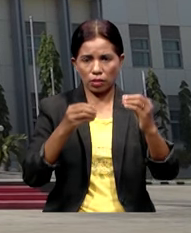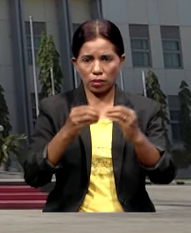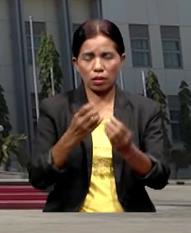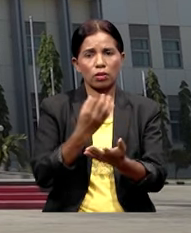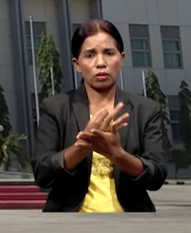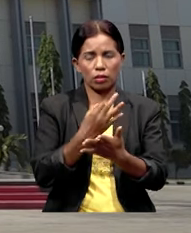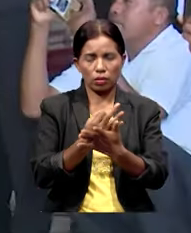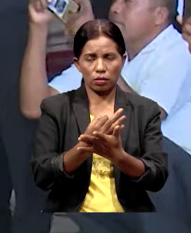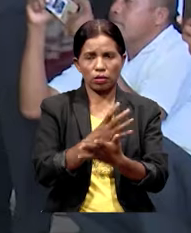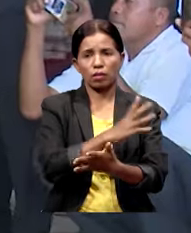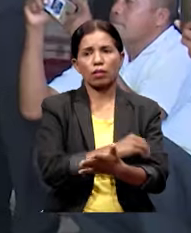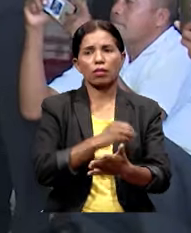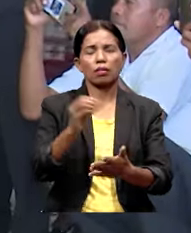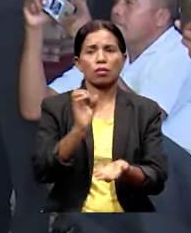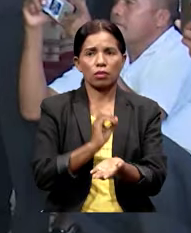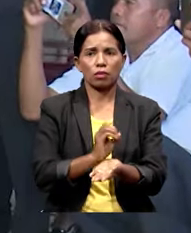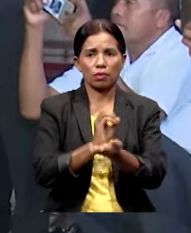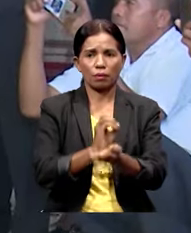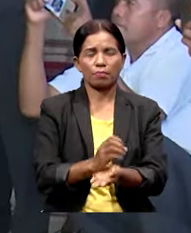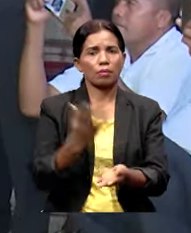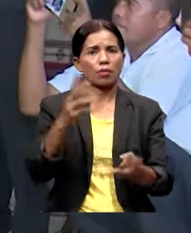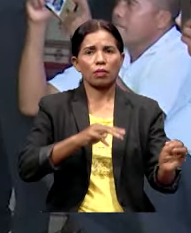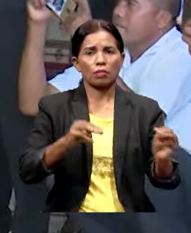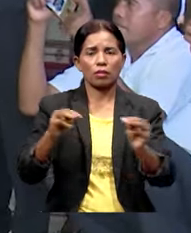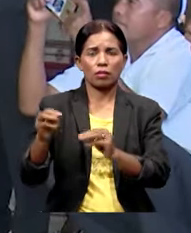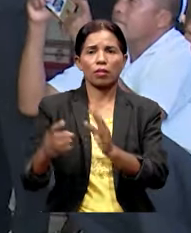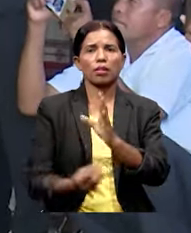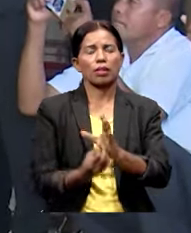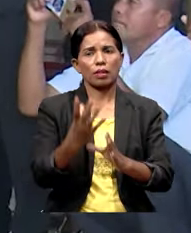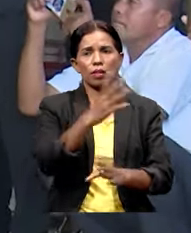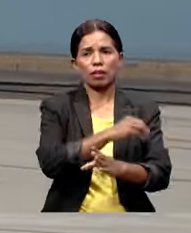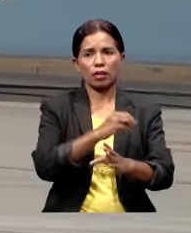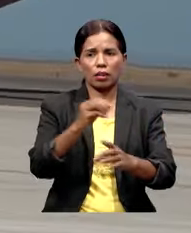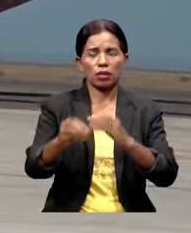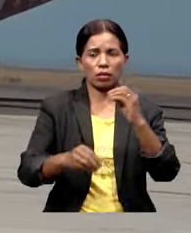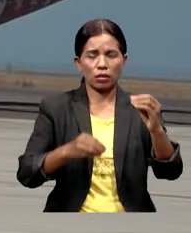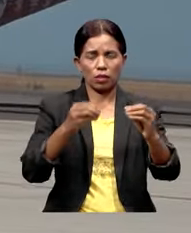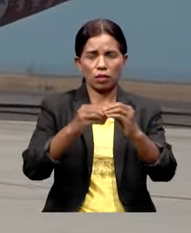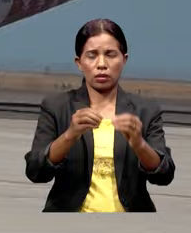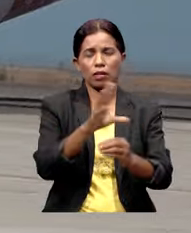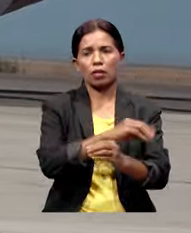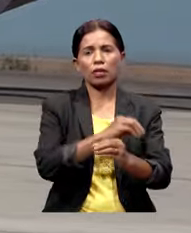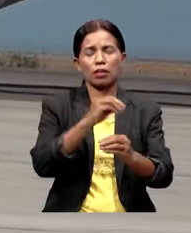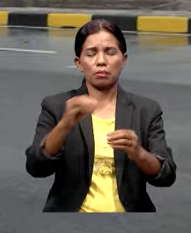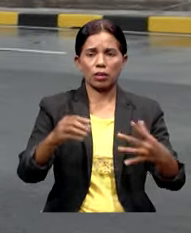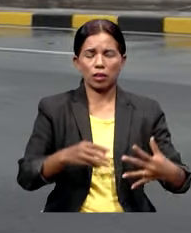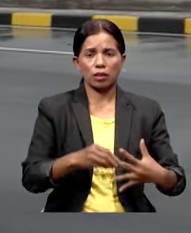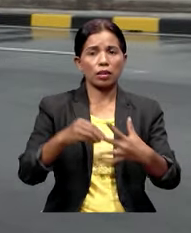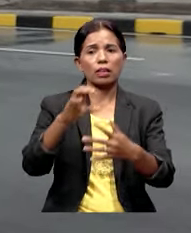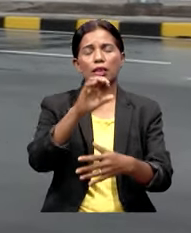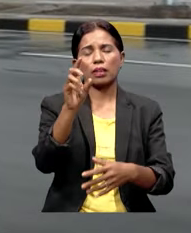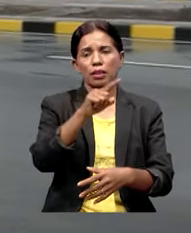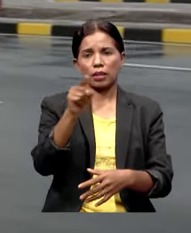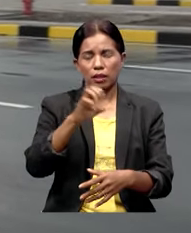orçamental no financeira Raiwa. E alteração ne, a saímos referência, sira nebe relaciona zona especial economia social